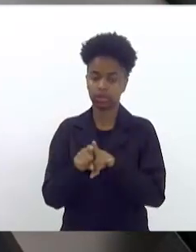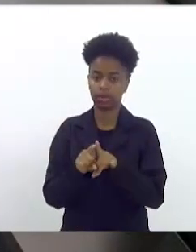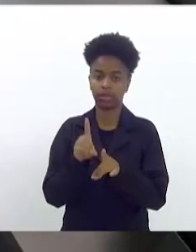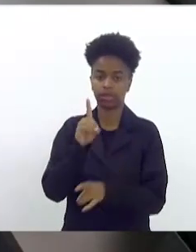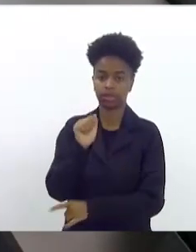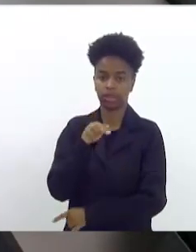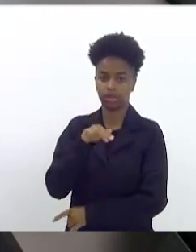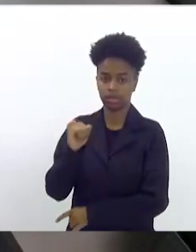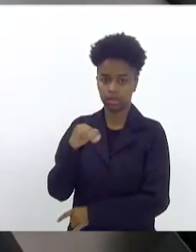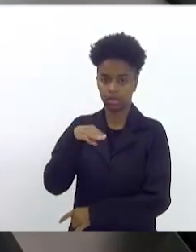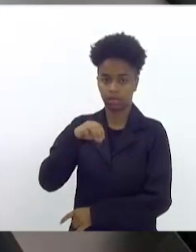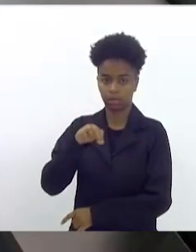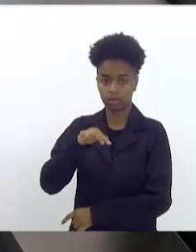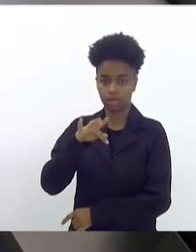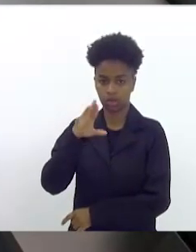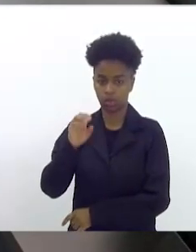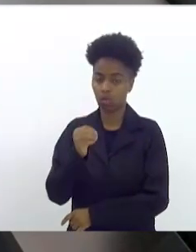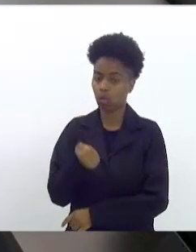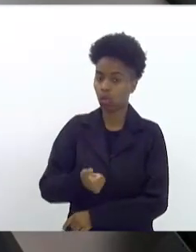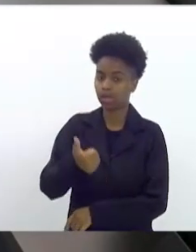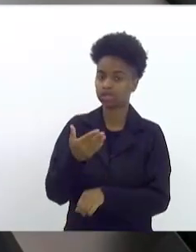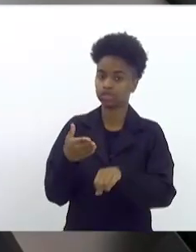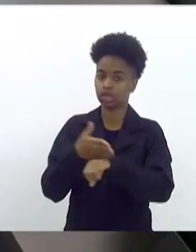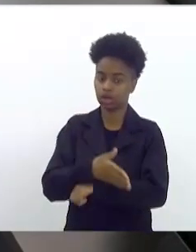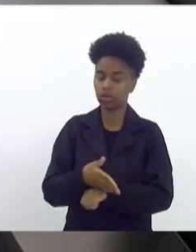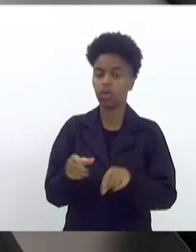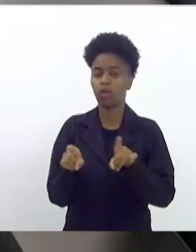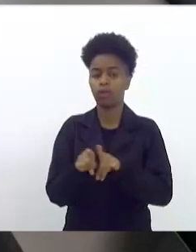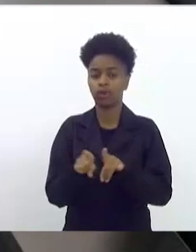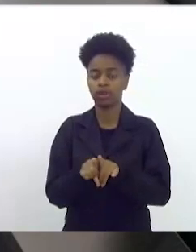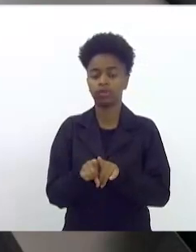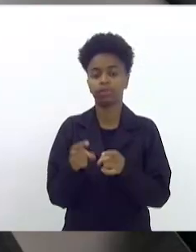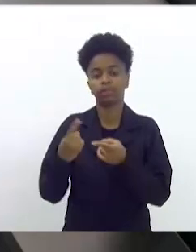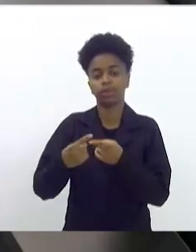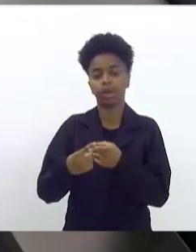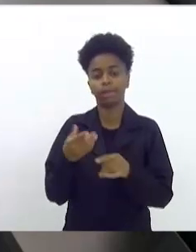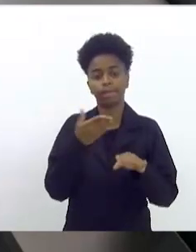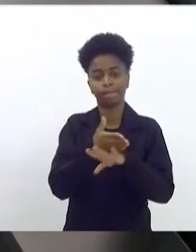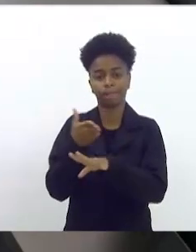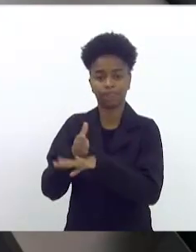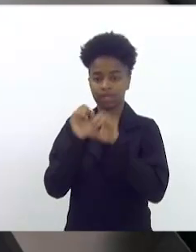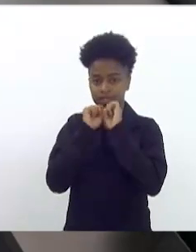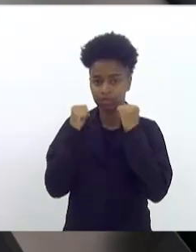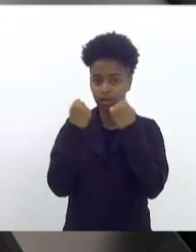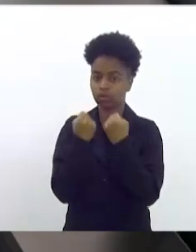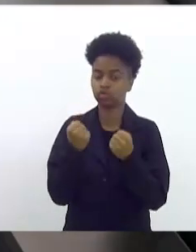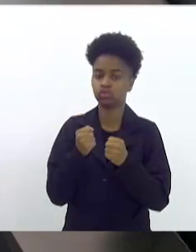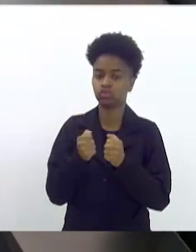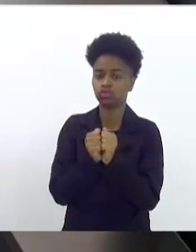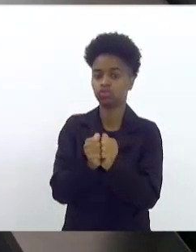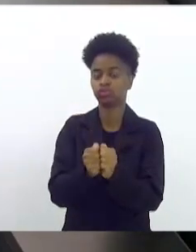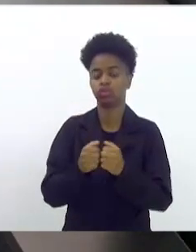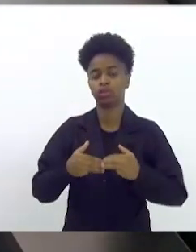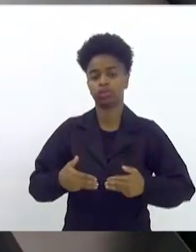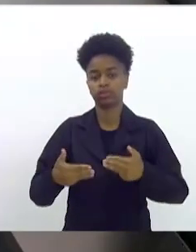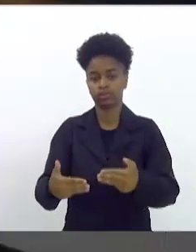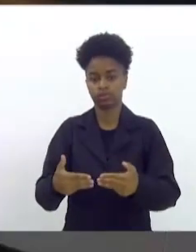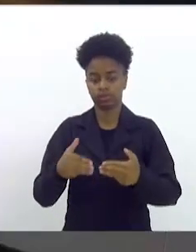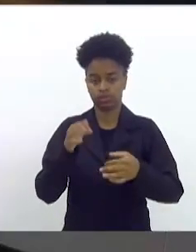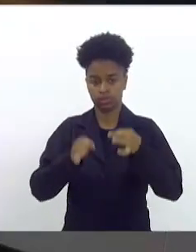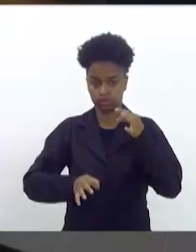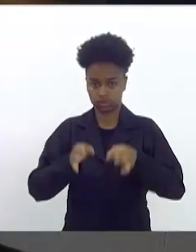estar chegando, porque está participando de um seminário com o Ministério da Justiça em modo